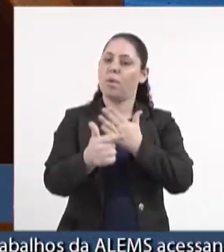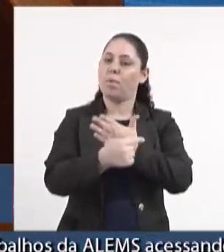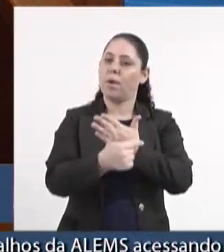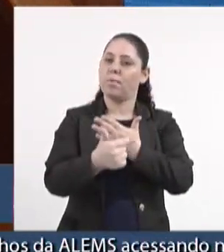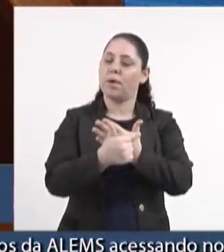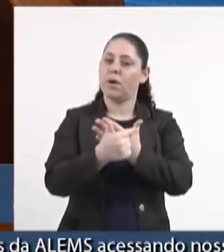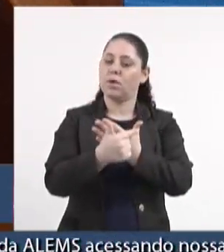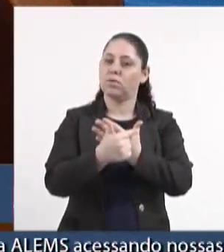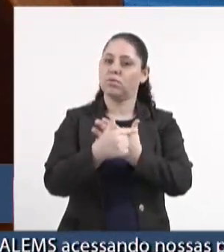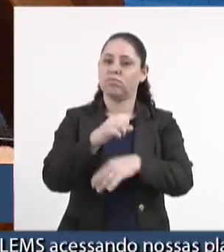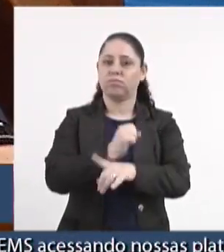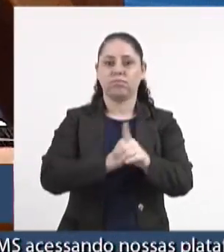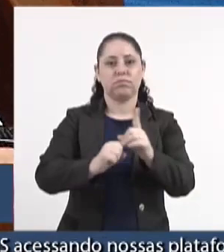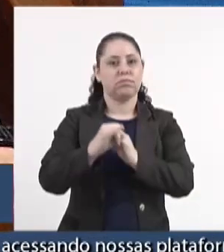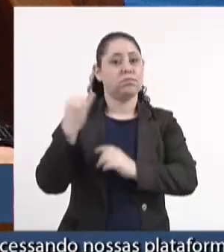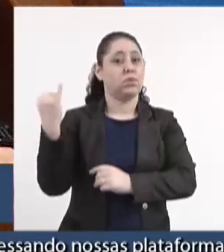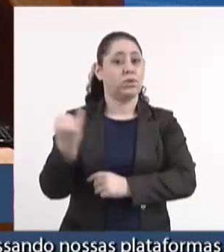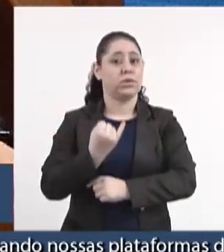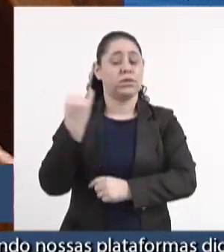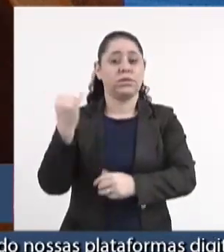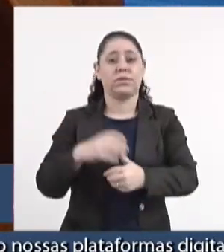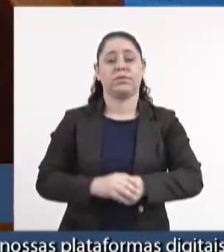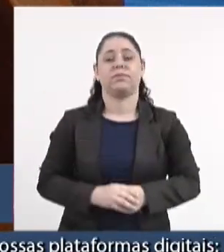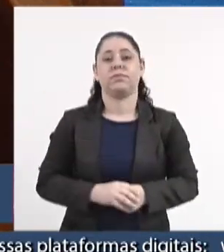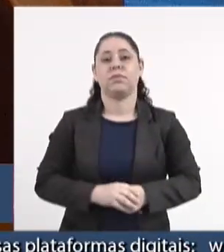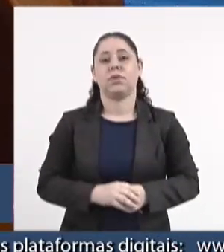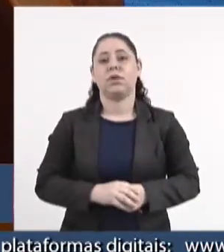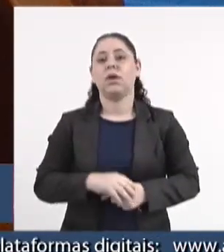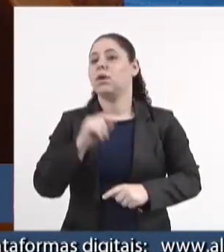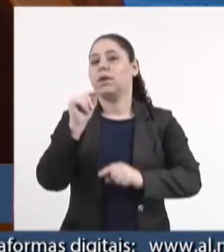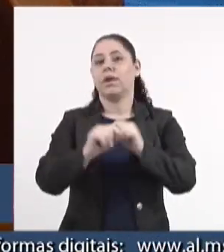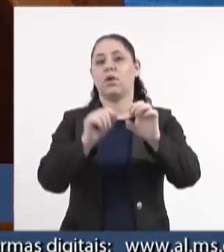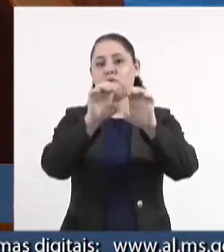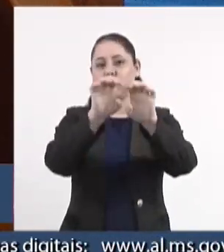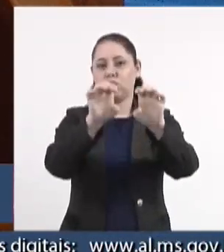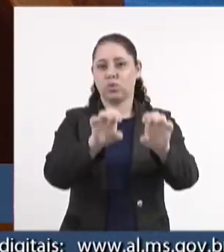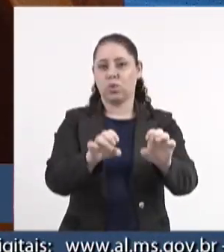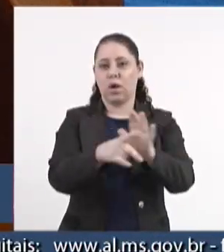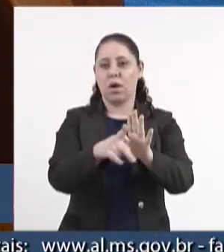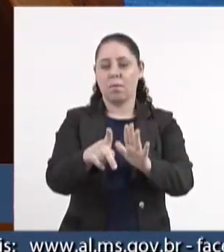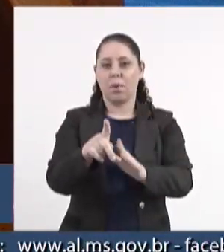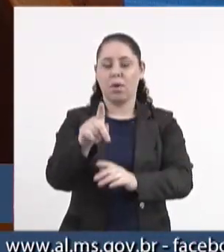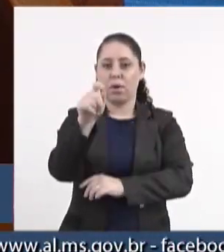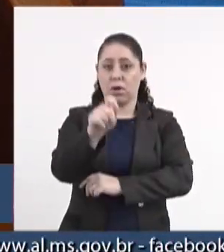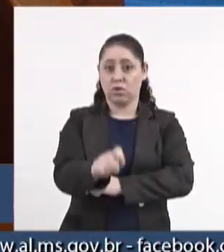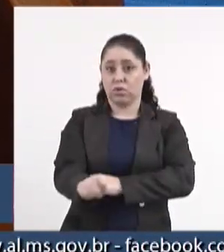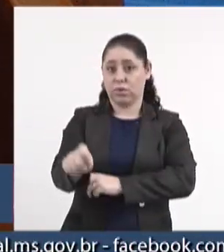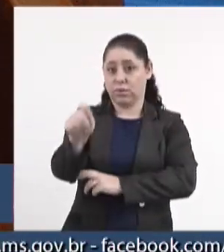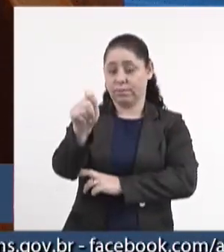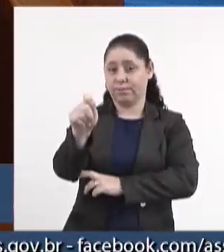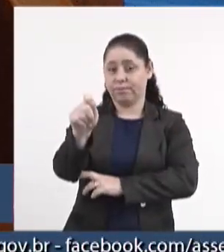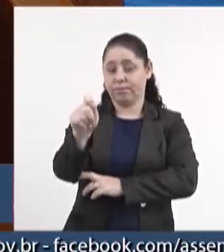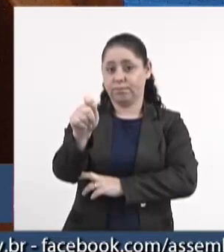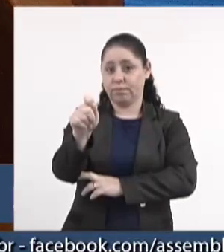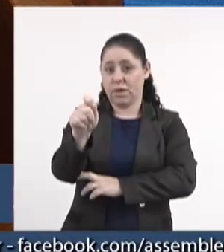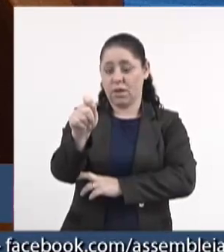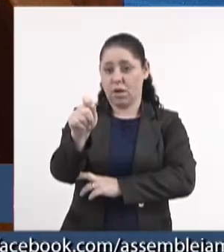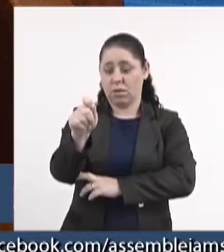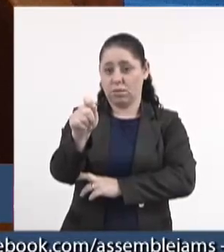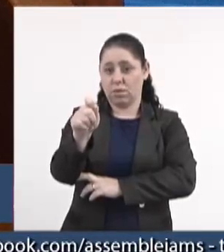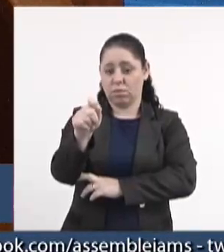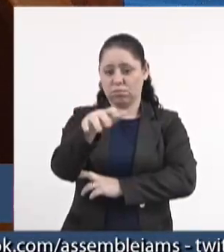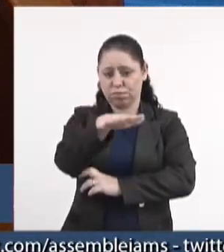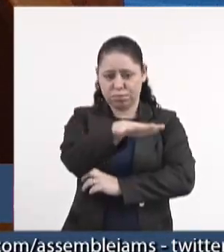social muito importante, que é estruturar as associações em